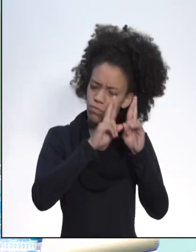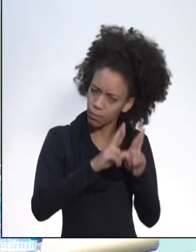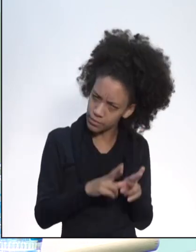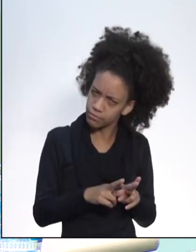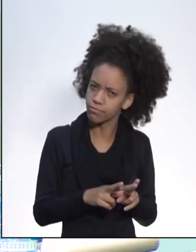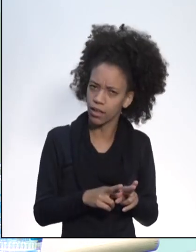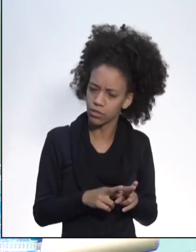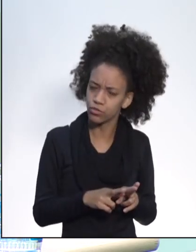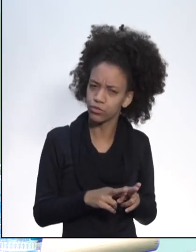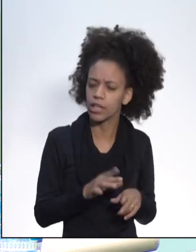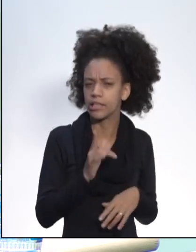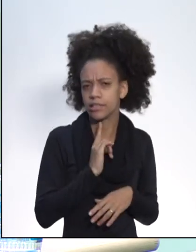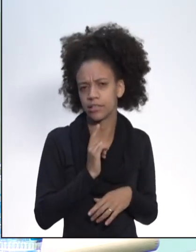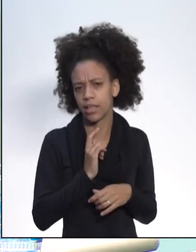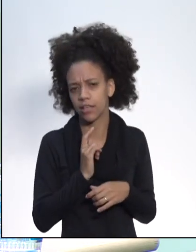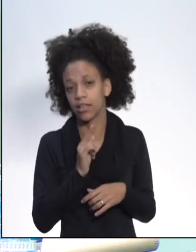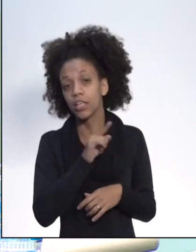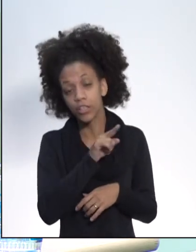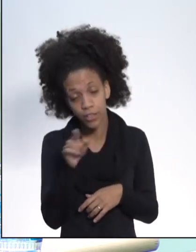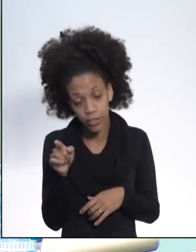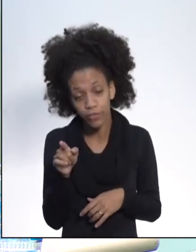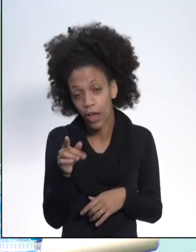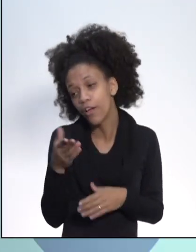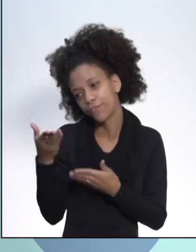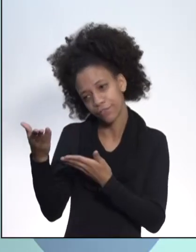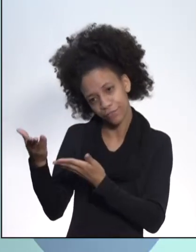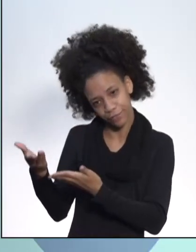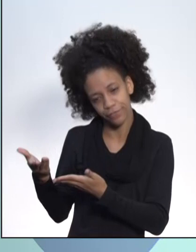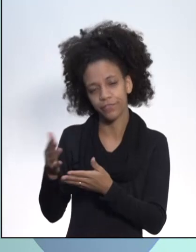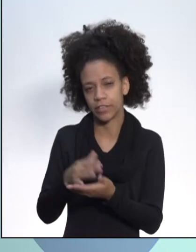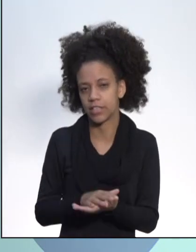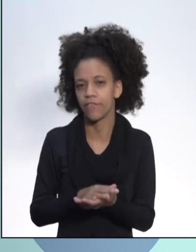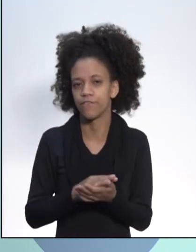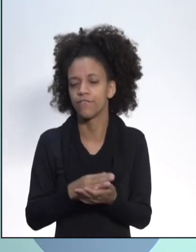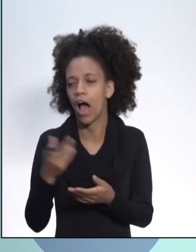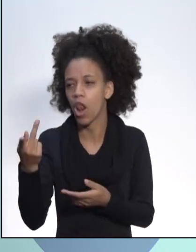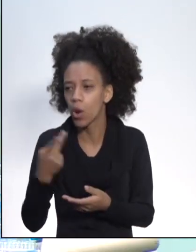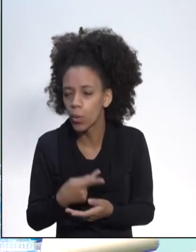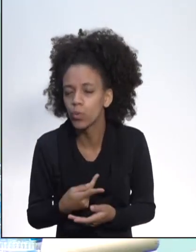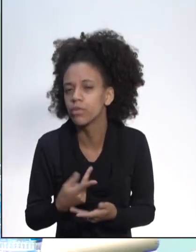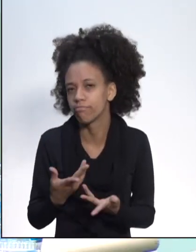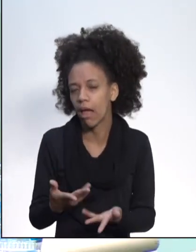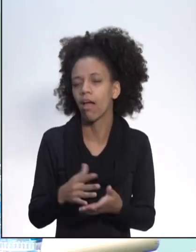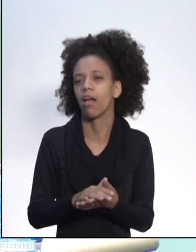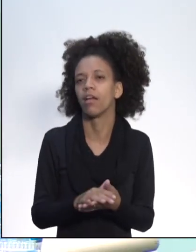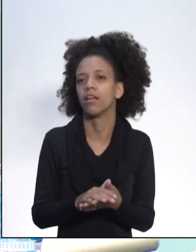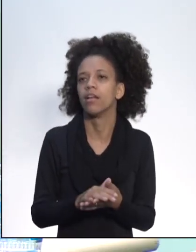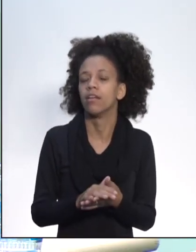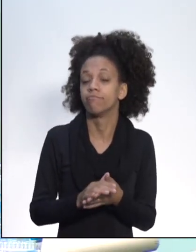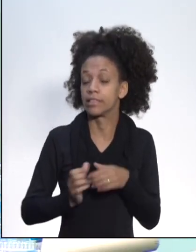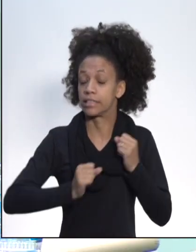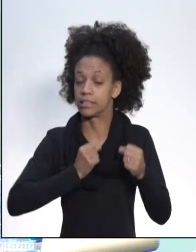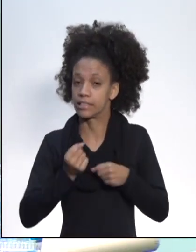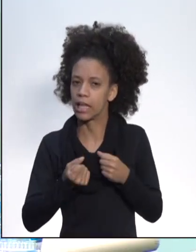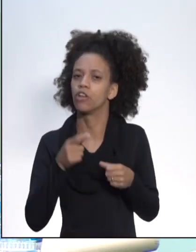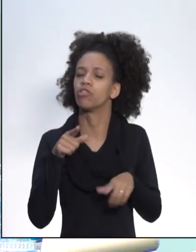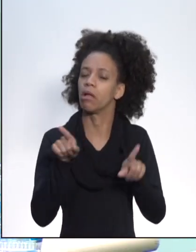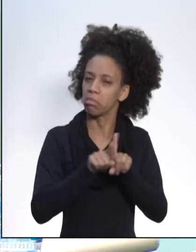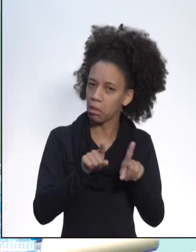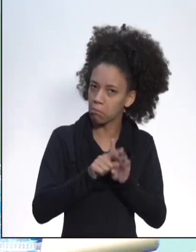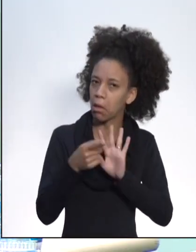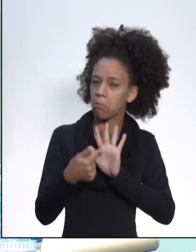responsabilidade. E tem alguns, já que você citou a questão da ansiedade, eles colocaram também. É importante que